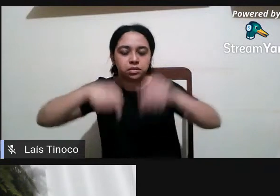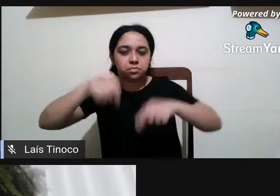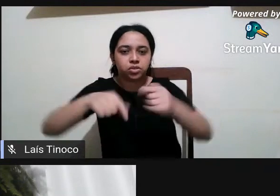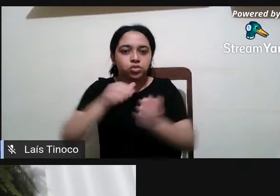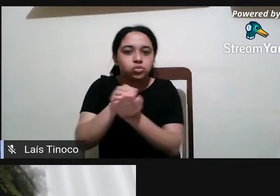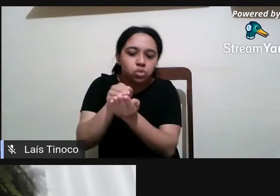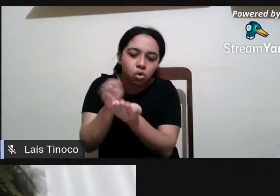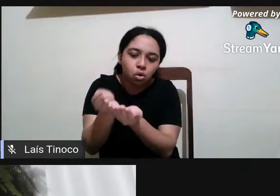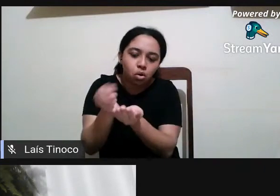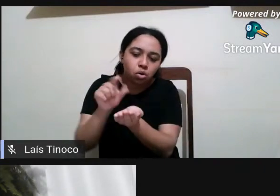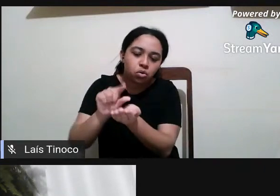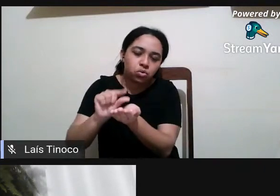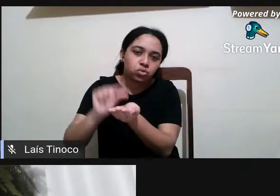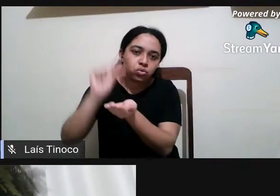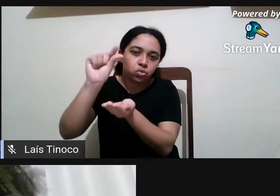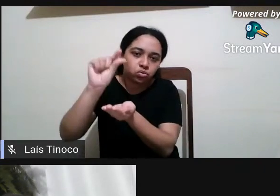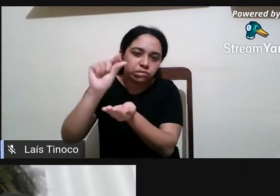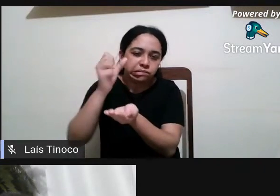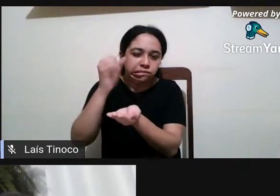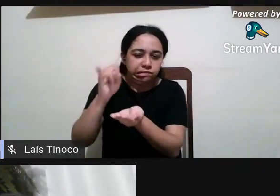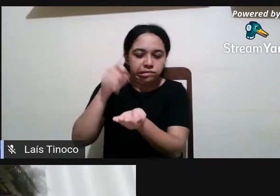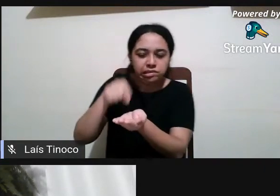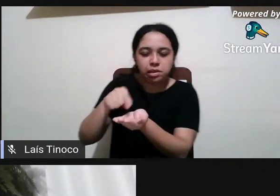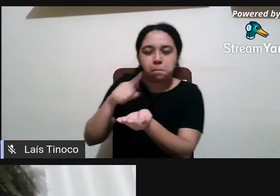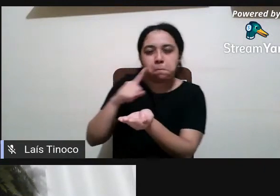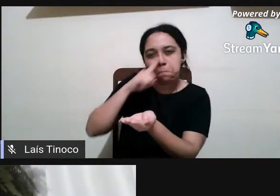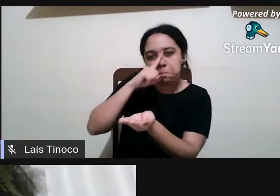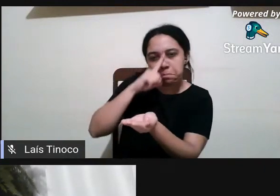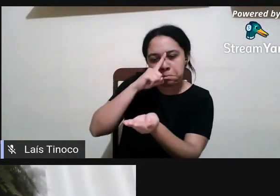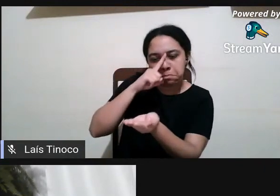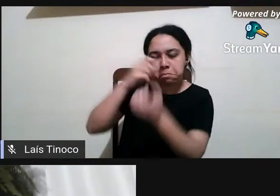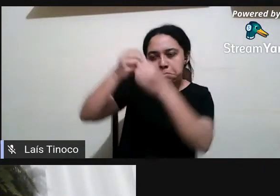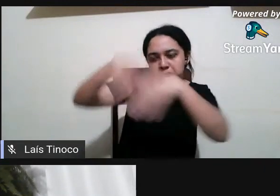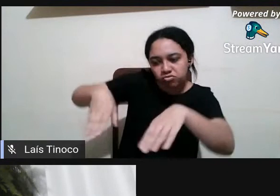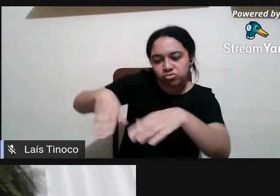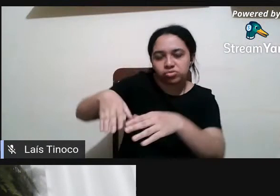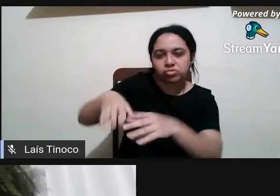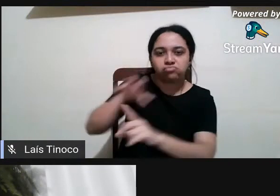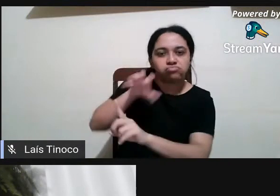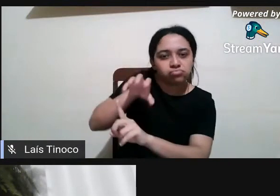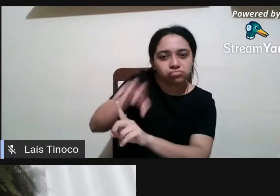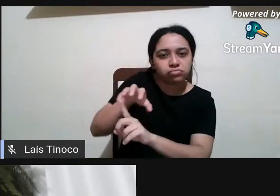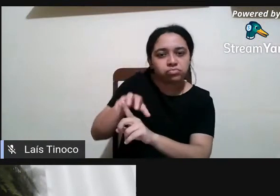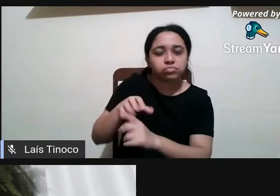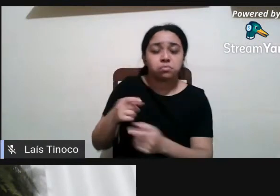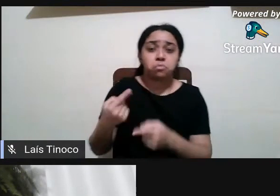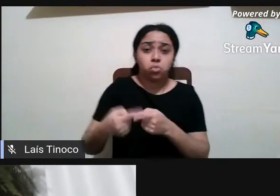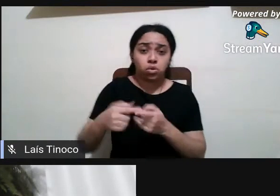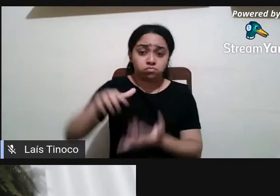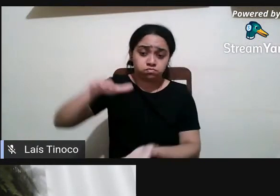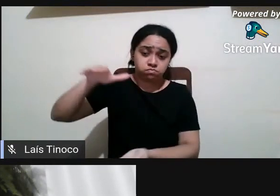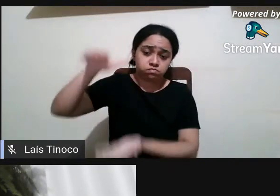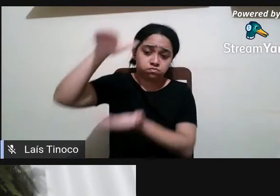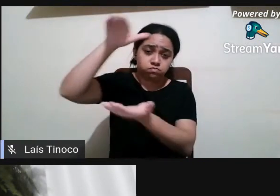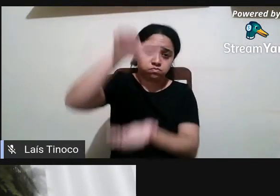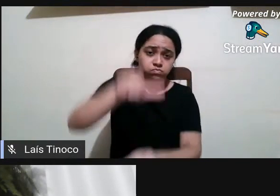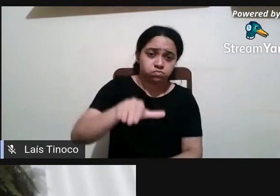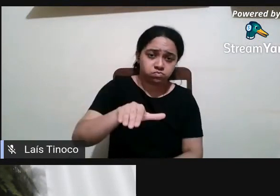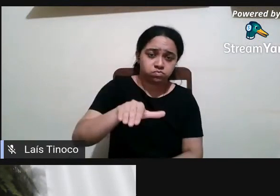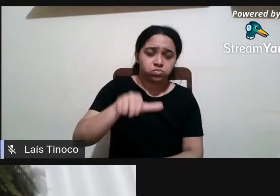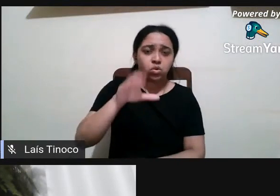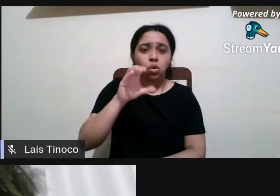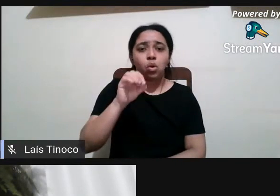nas sementes, se chega a causar algum impacto, né? Porque os coletores, na verdade, são pouca